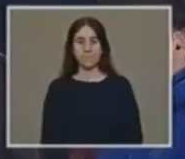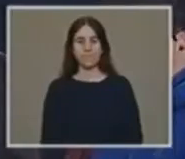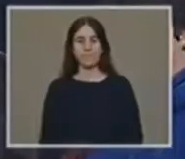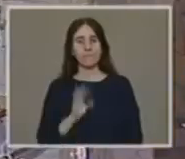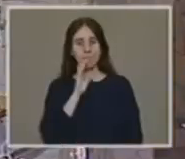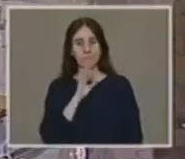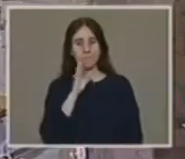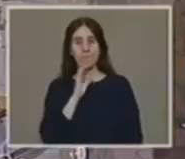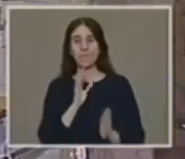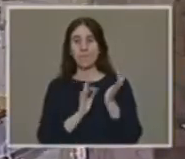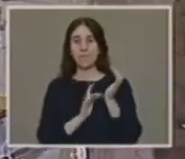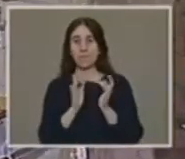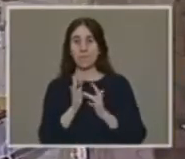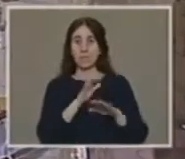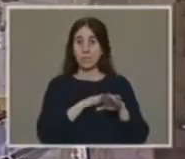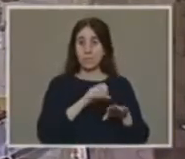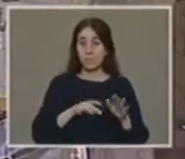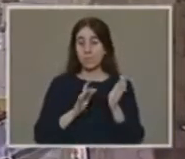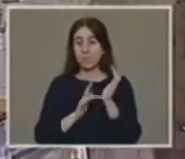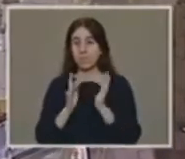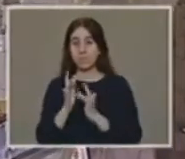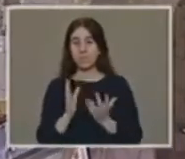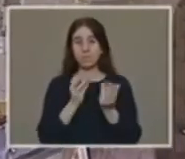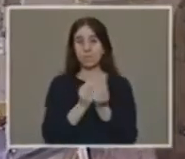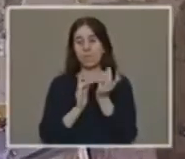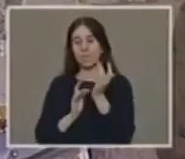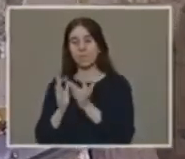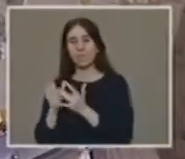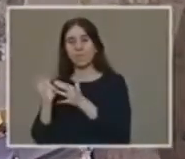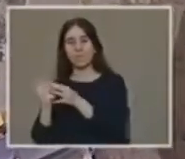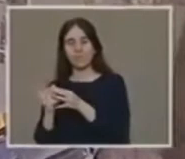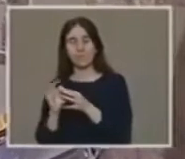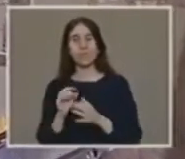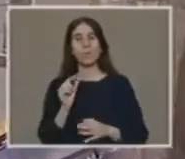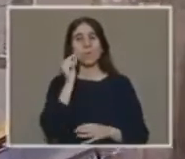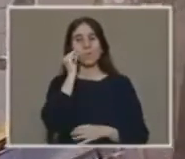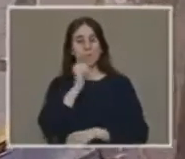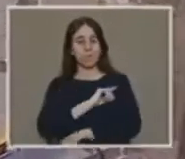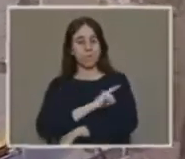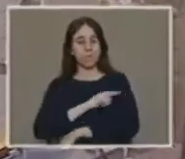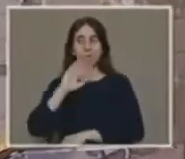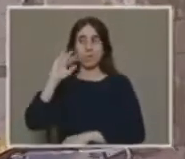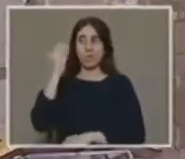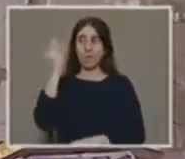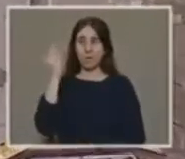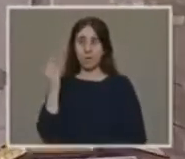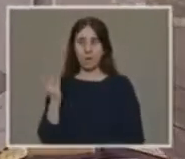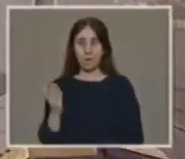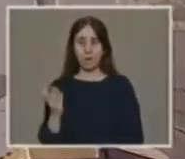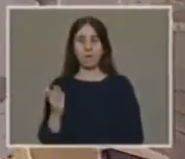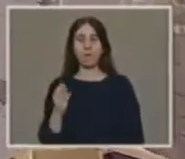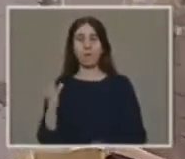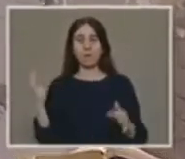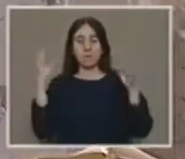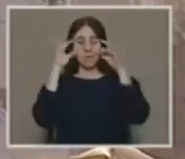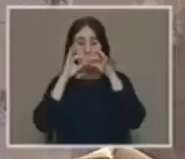Por Cristo, com Cristo, em Cristo, a vós, Deus Pai Todo-Poderoso, na